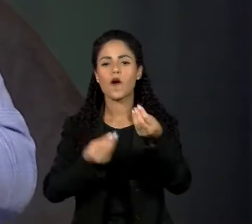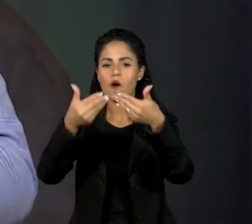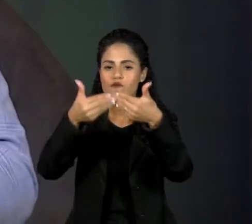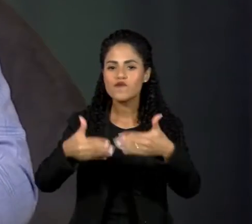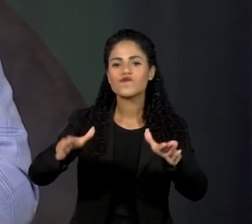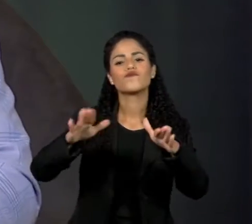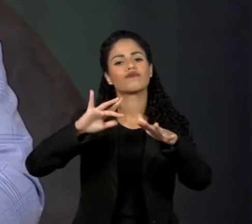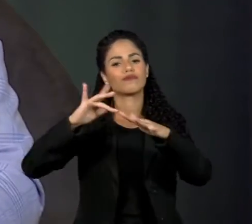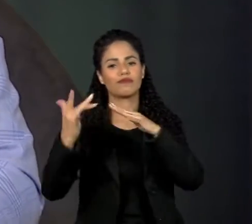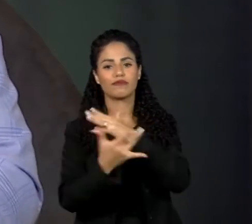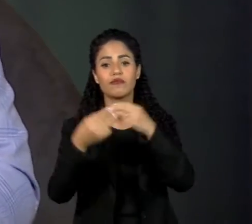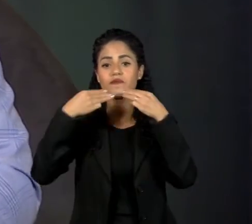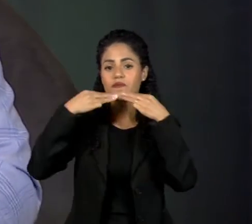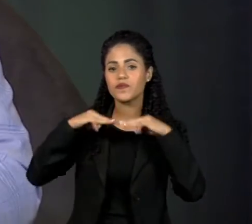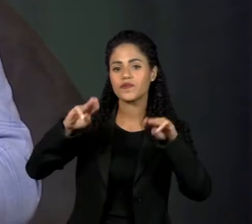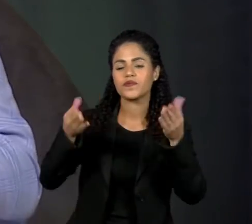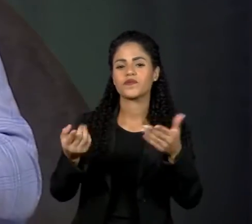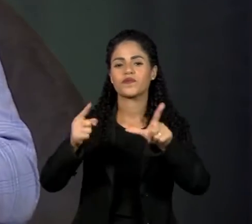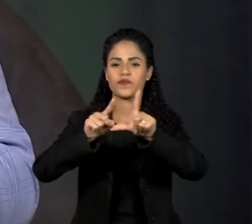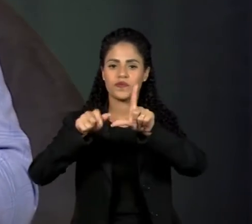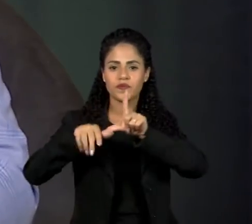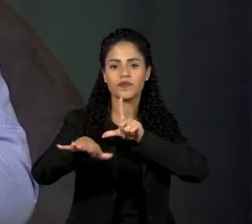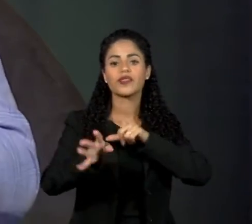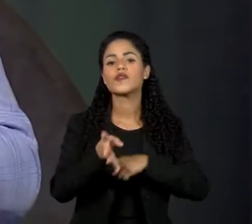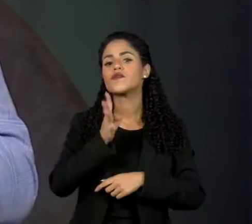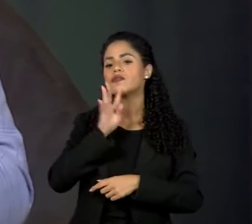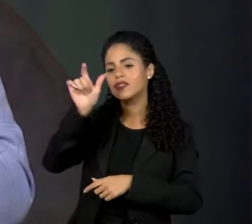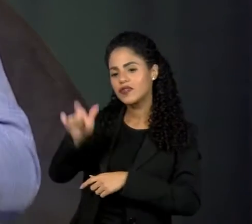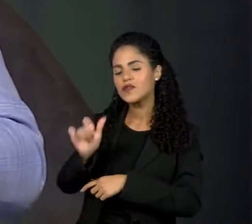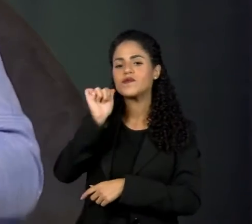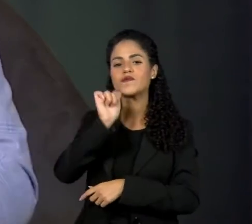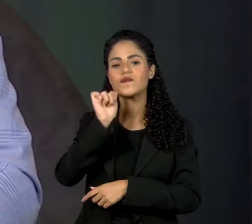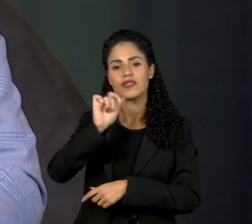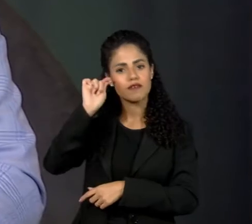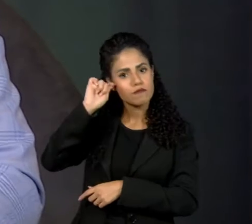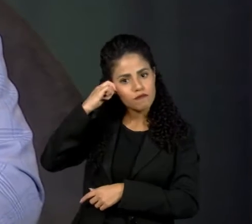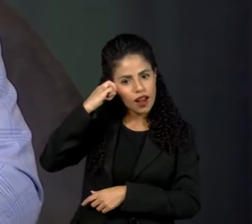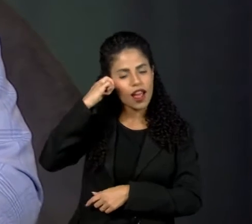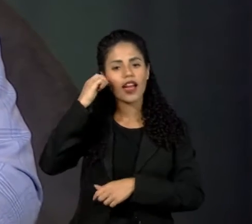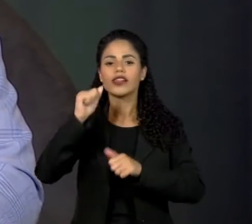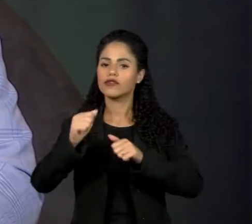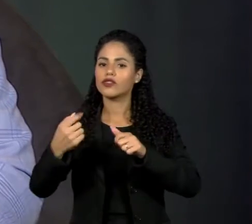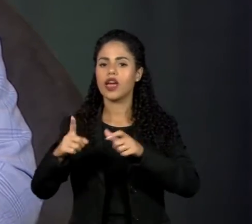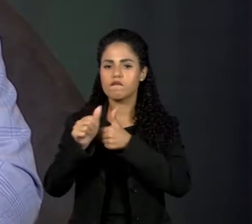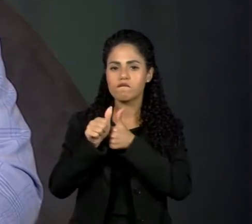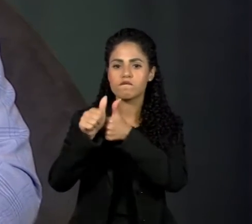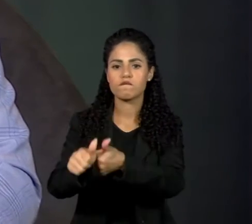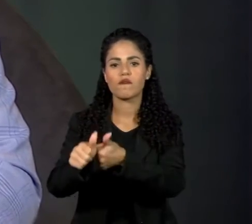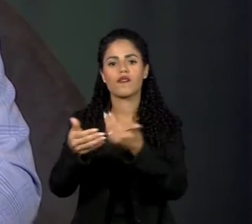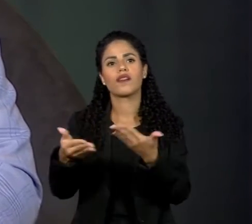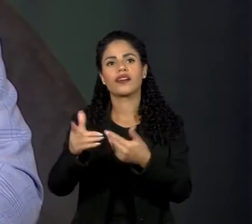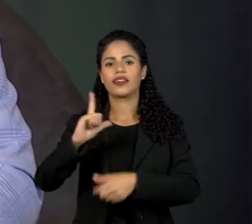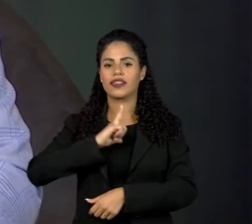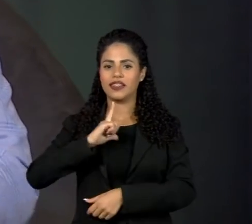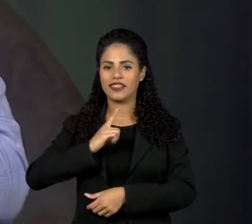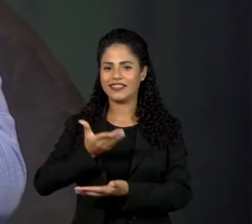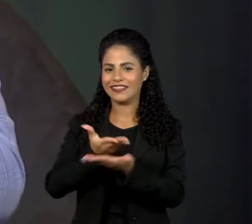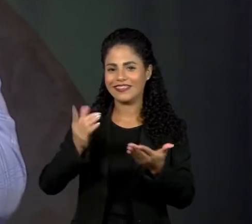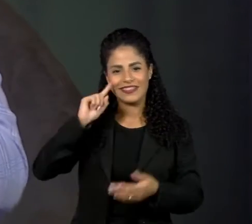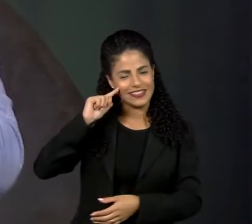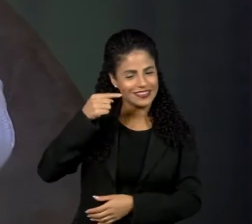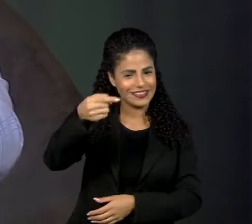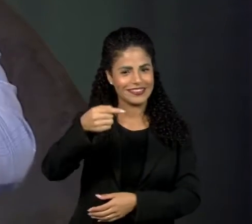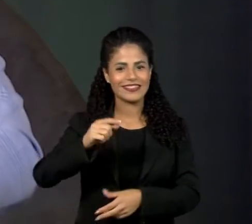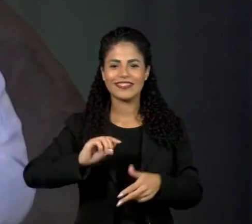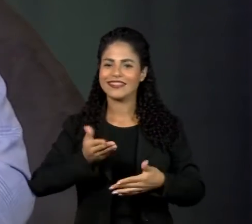de marketing de influência e conhecer uma influencer negra que carrega milhares de seguidores através do seu humor e carisma. É daqui a